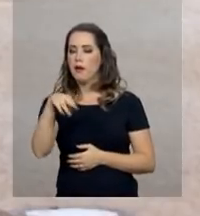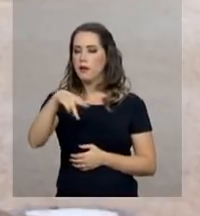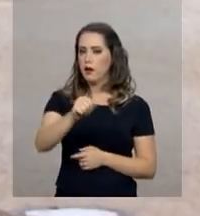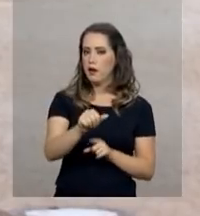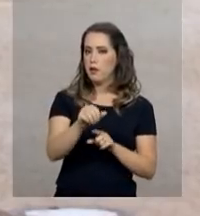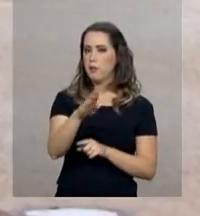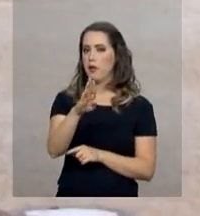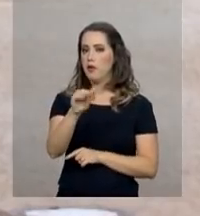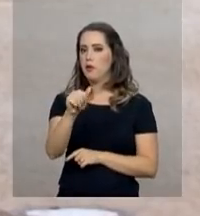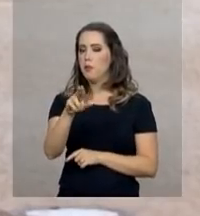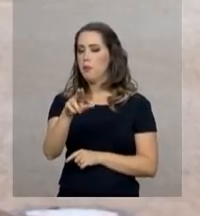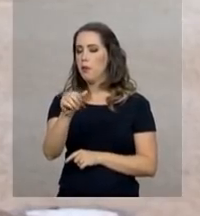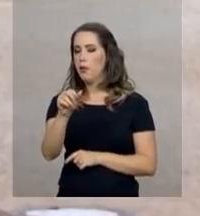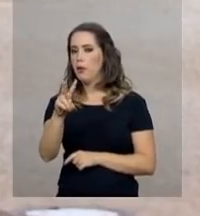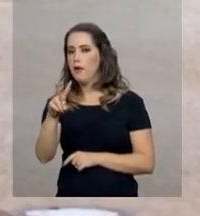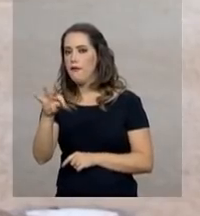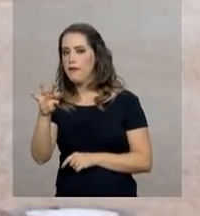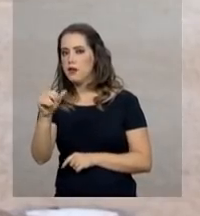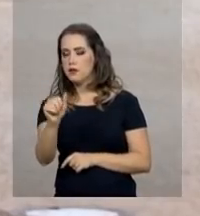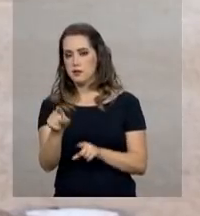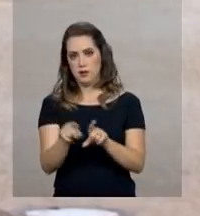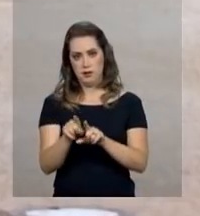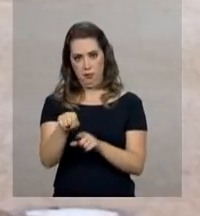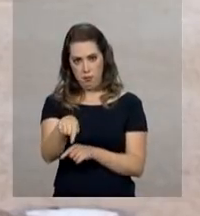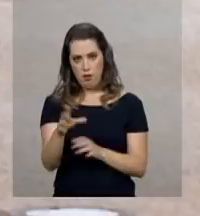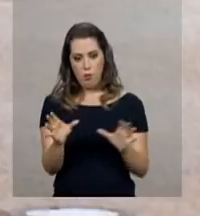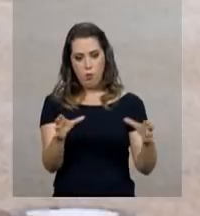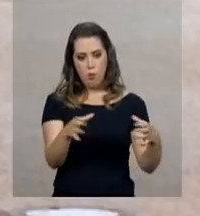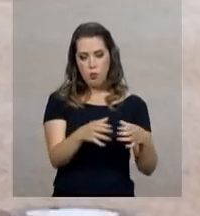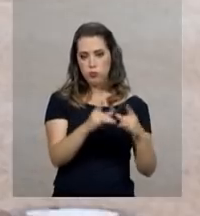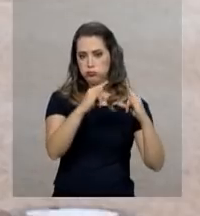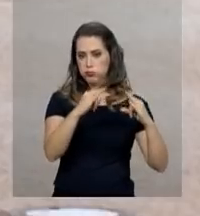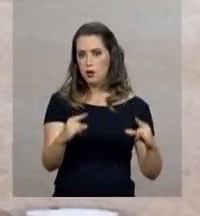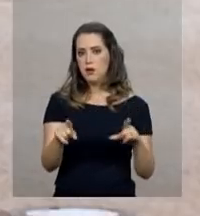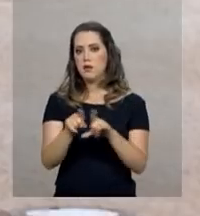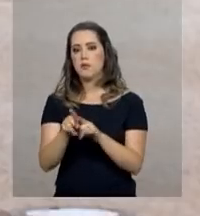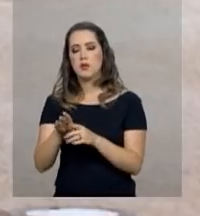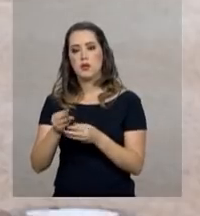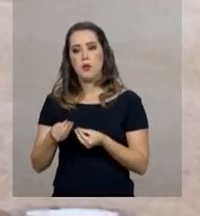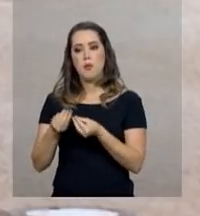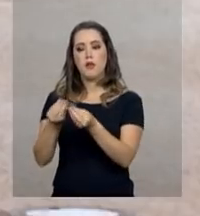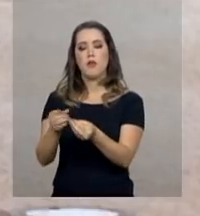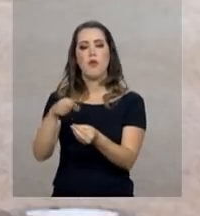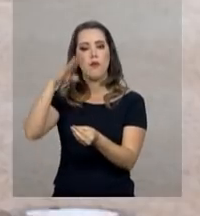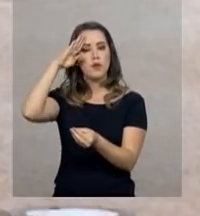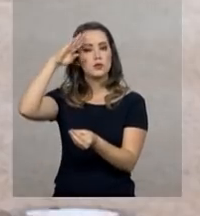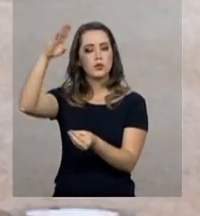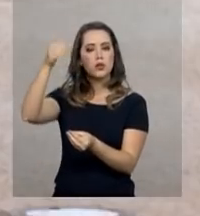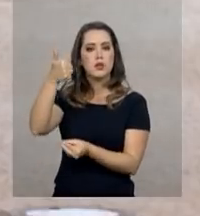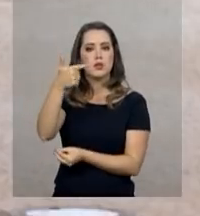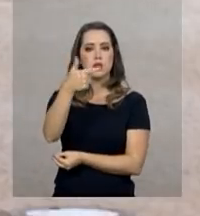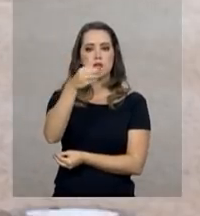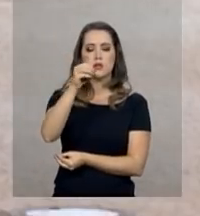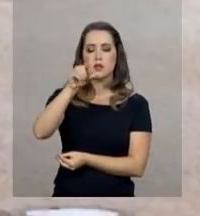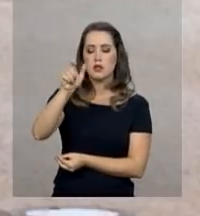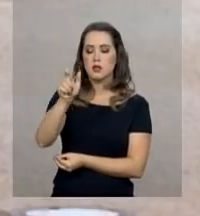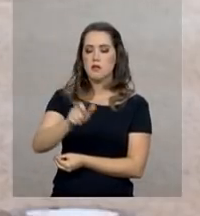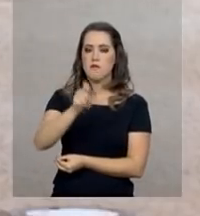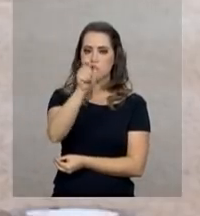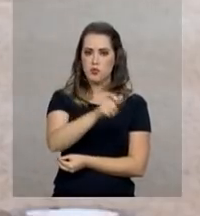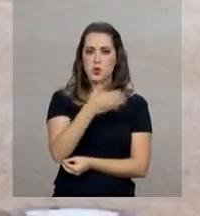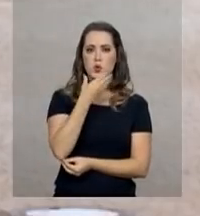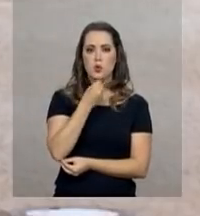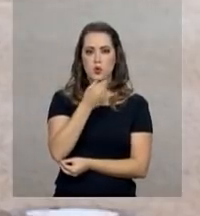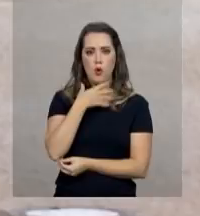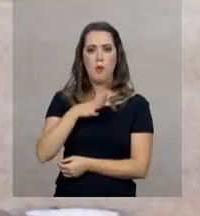Segurança Pública com o envio de mais 120 homens para atuar na fronteira. E o envio de voluntários da área de